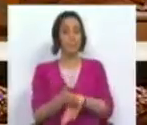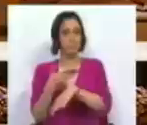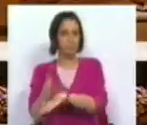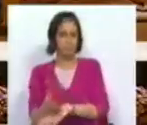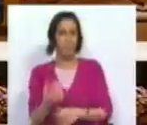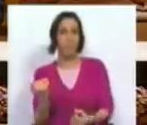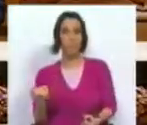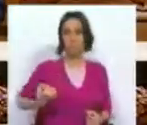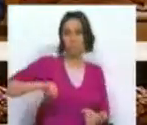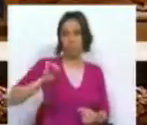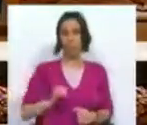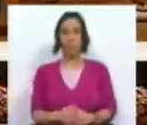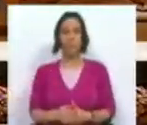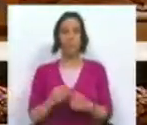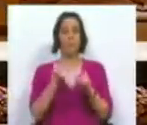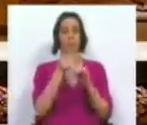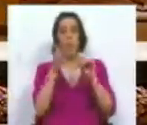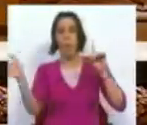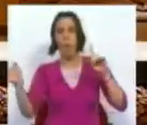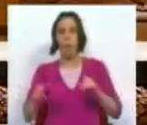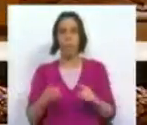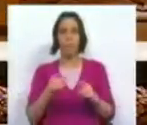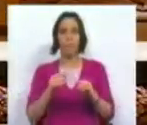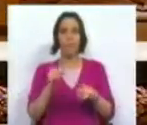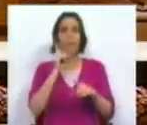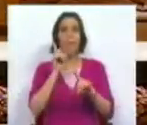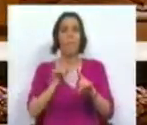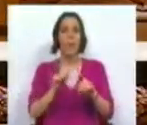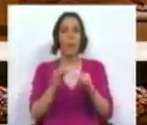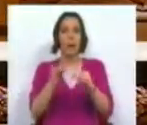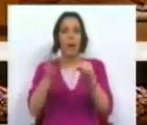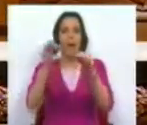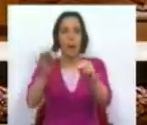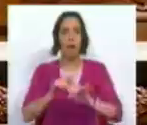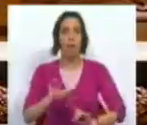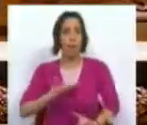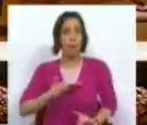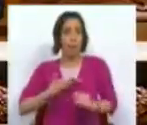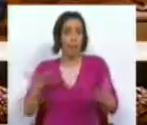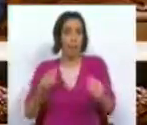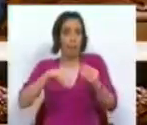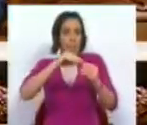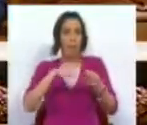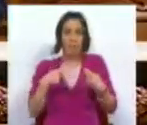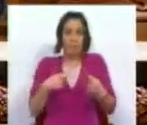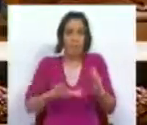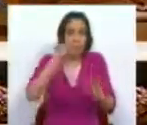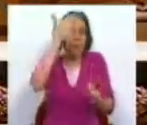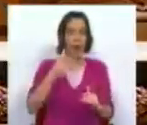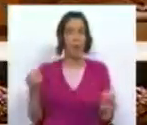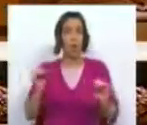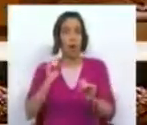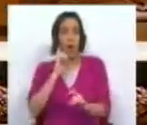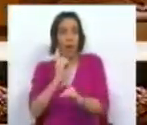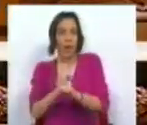atrasos, incumprimentos, desvios, prorrogação de prazos, endividamento, encargos,